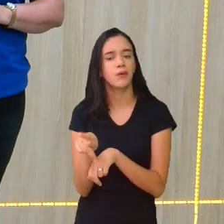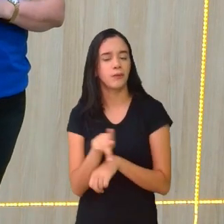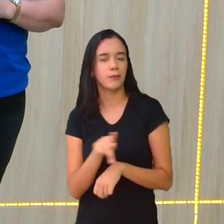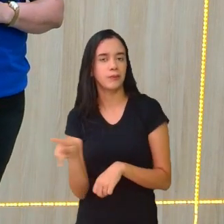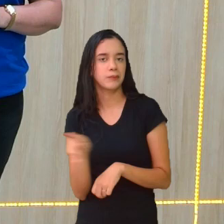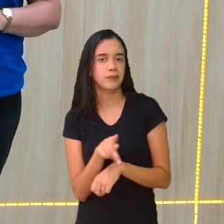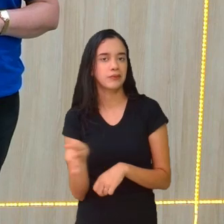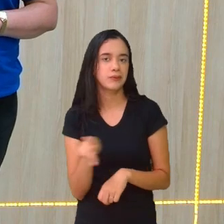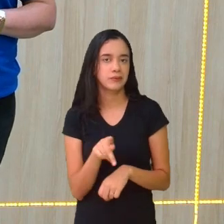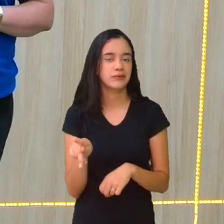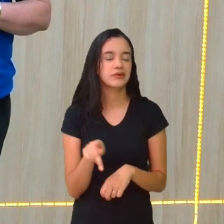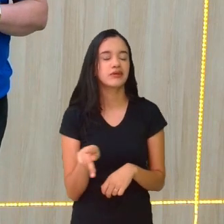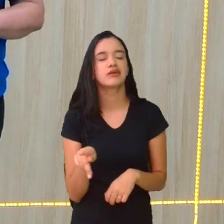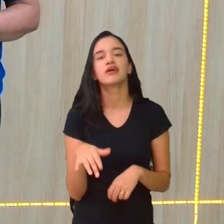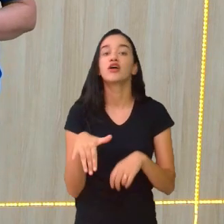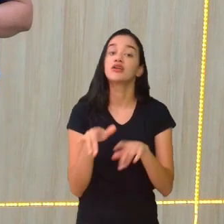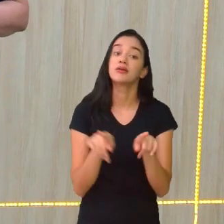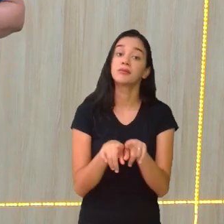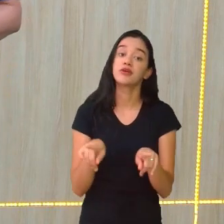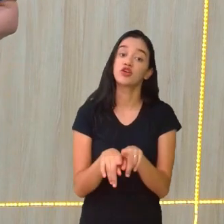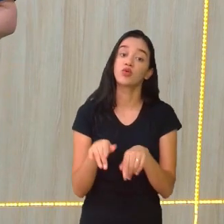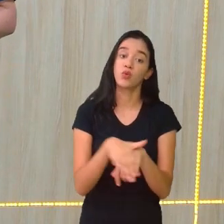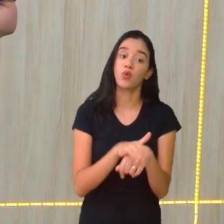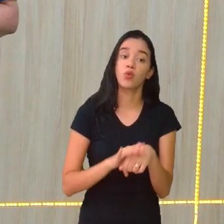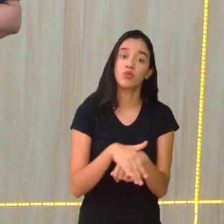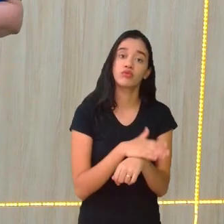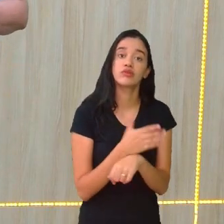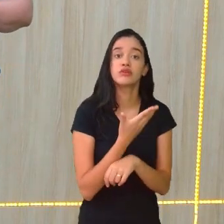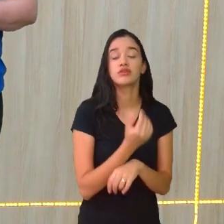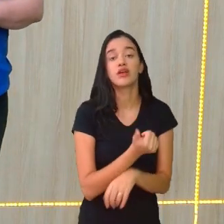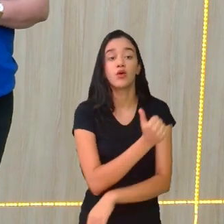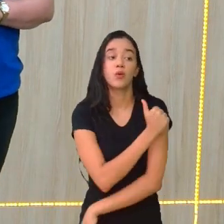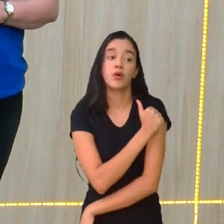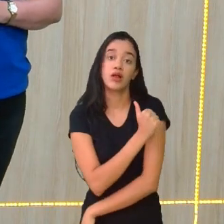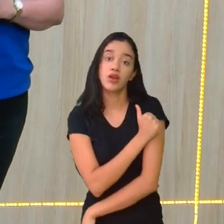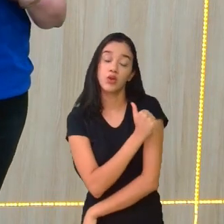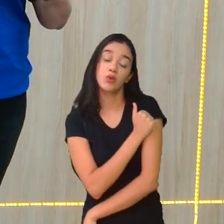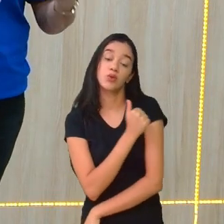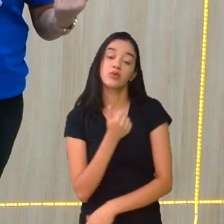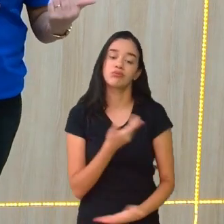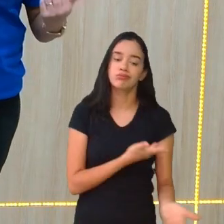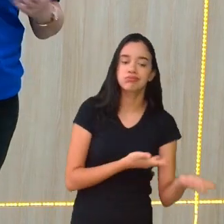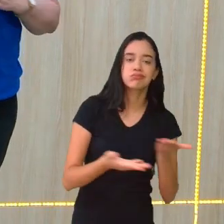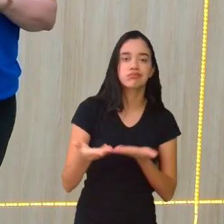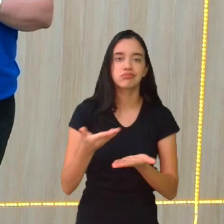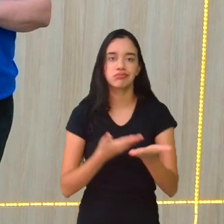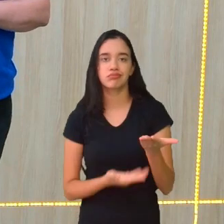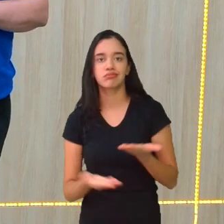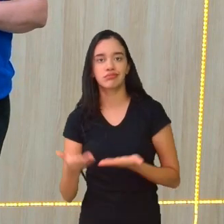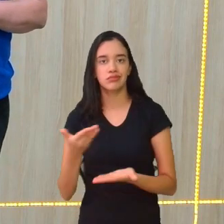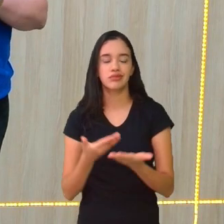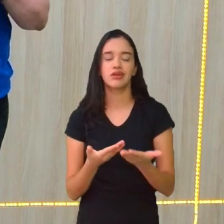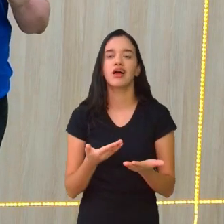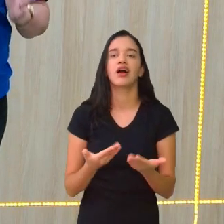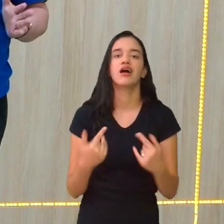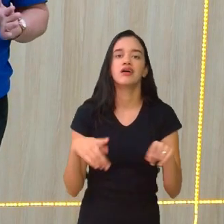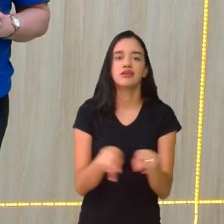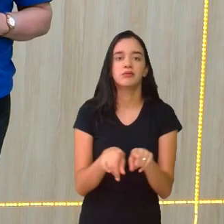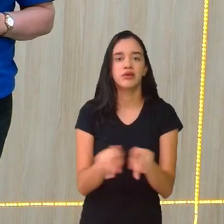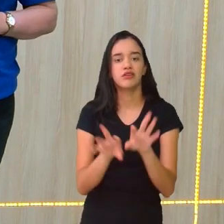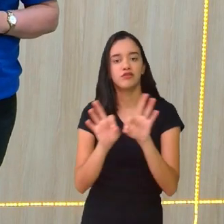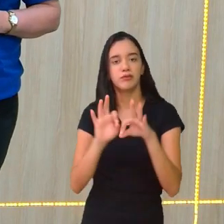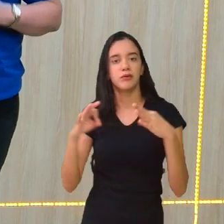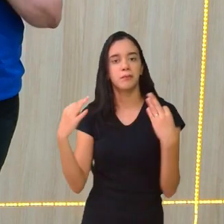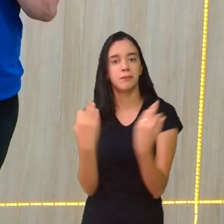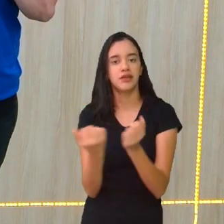professor, recompõe, conversa com o aluno, com a aluna, não é? O professor faz esse trabalho, os pais na escola, a família